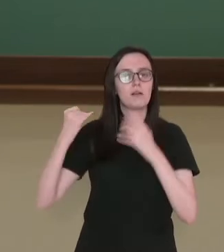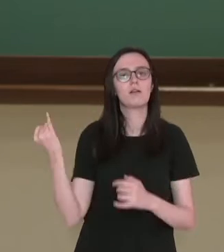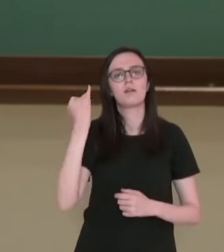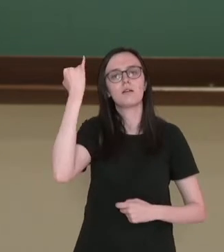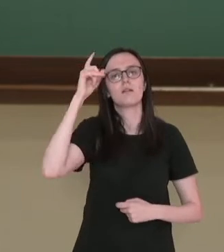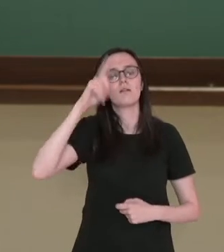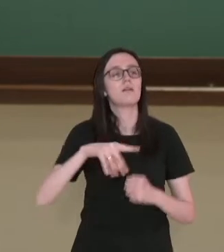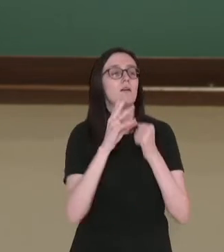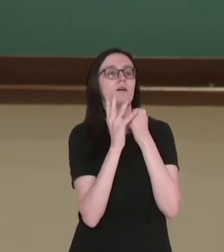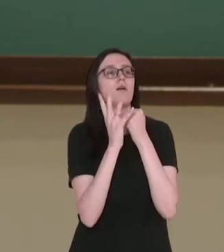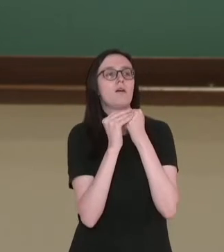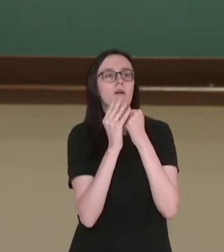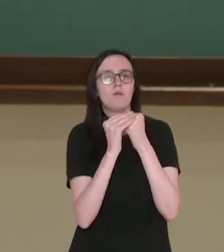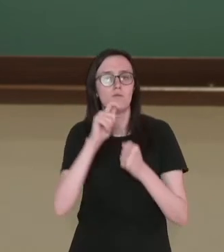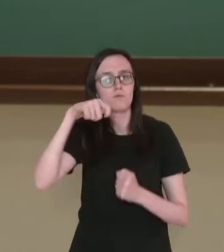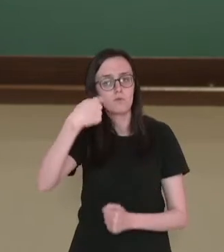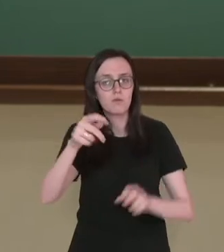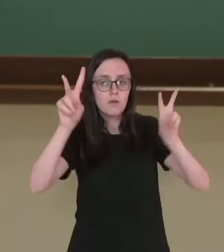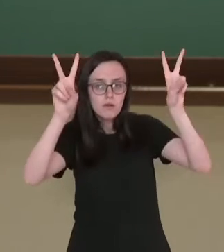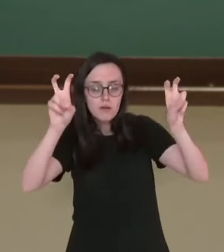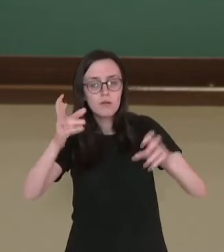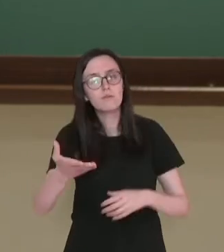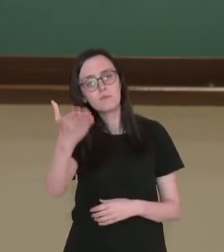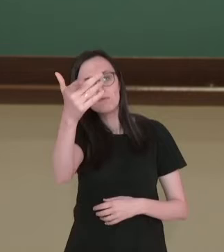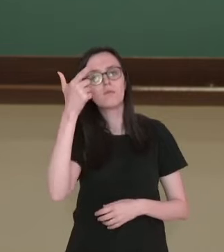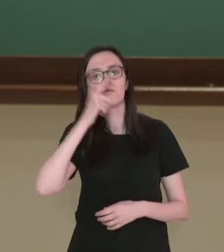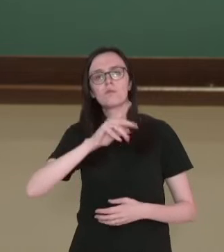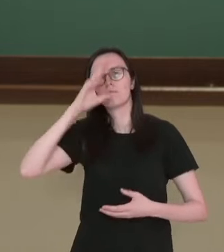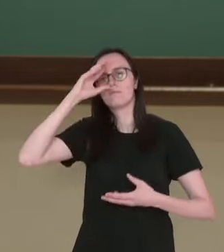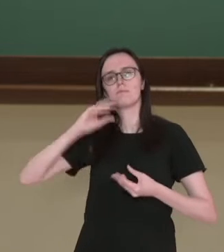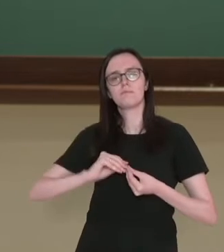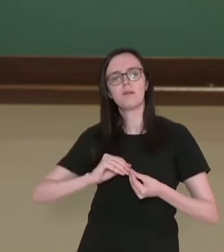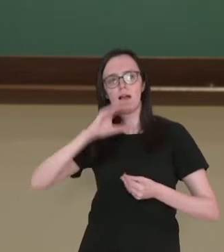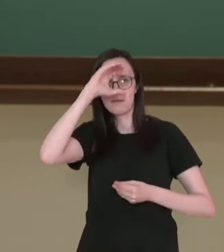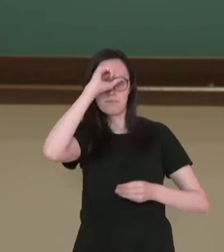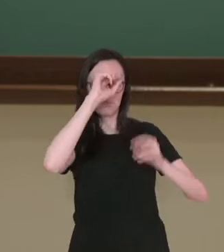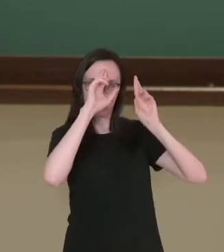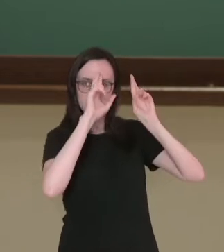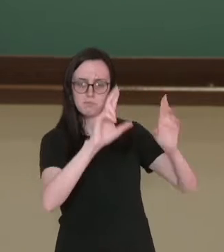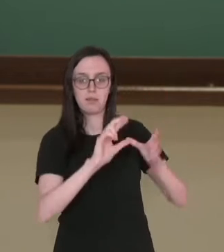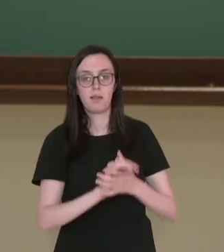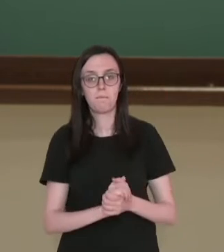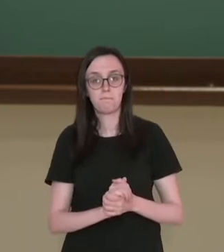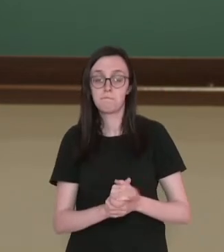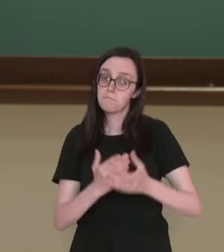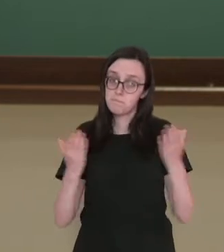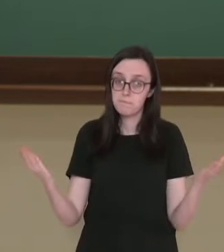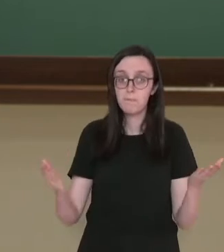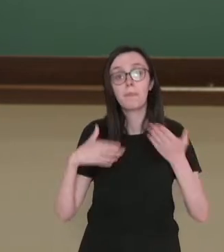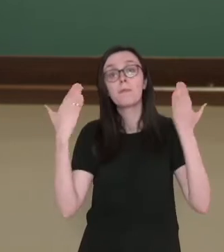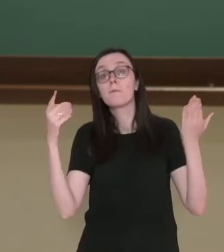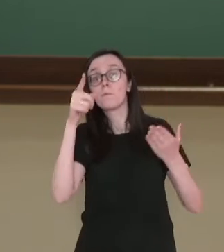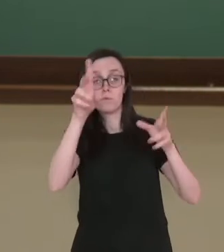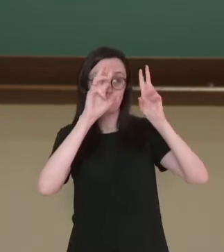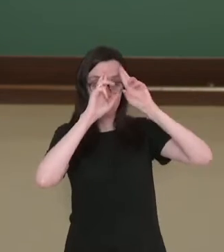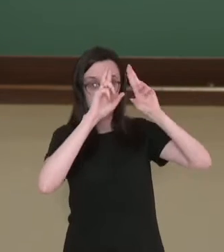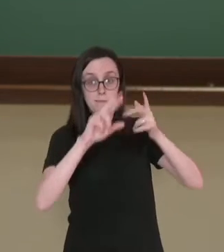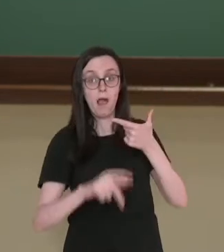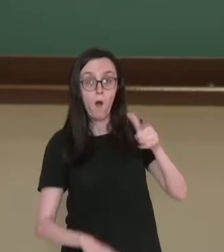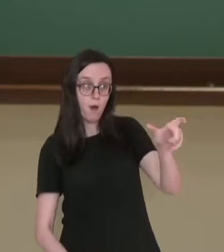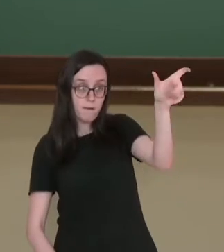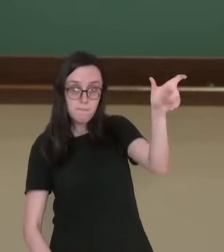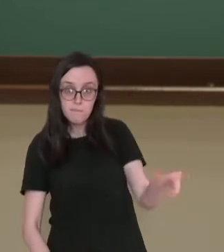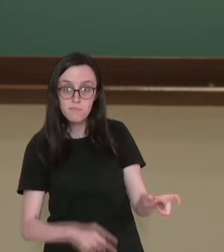é o conhecimento sobre o assunto para que você aprenda a respeitar. A partir do momento que você respeita o outro,